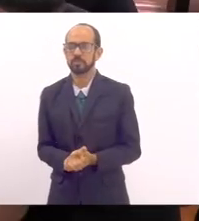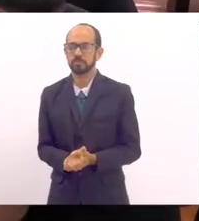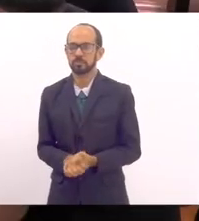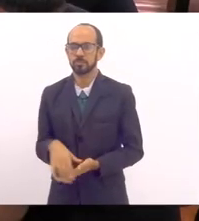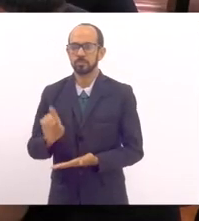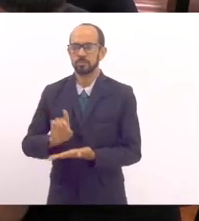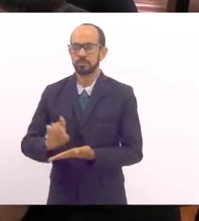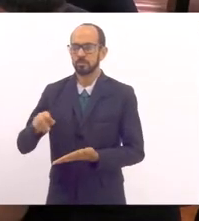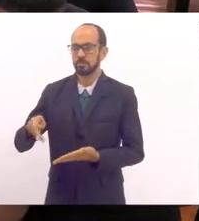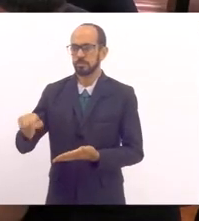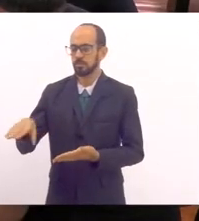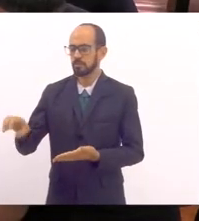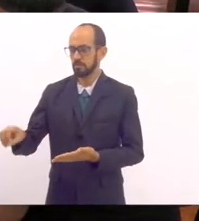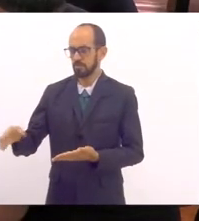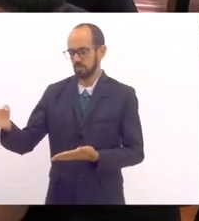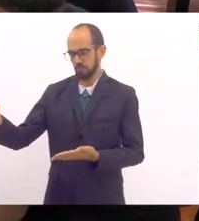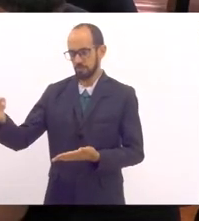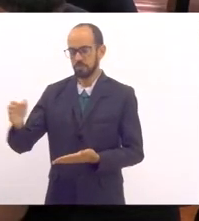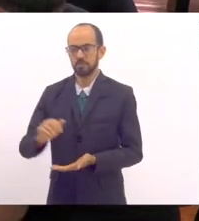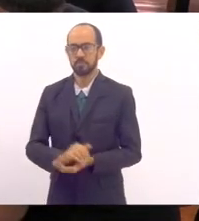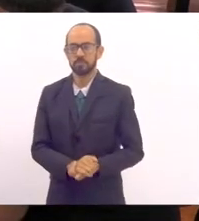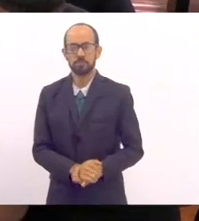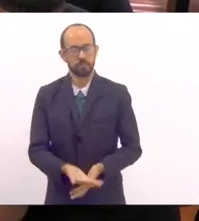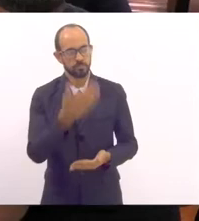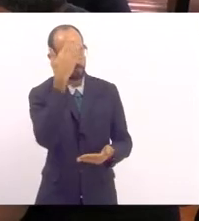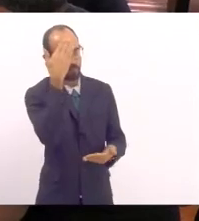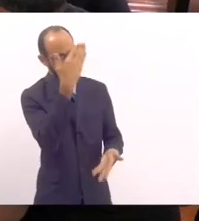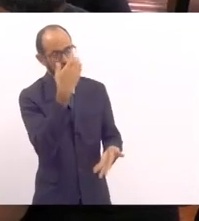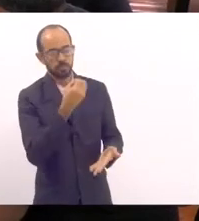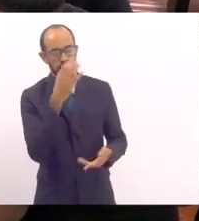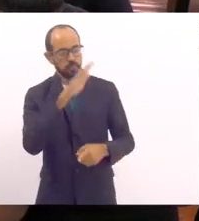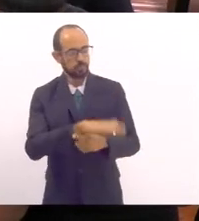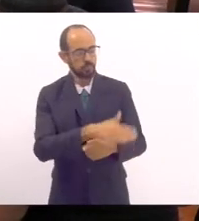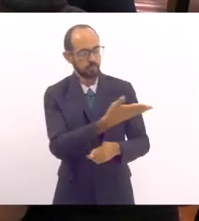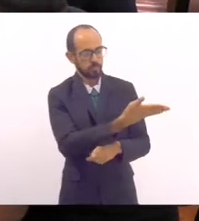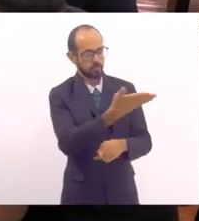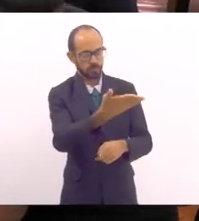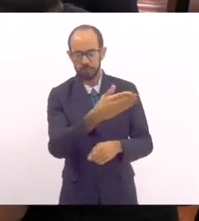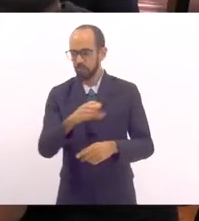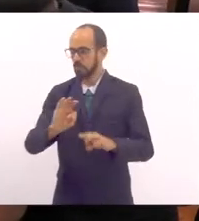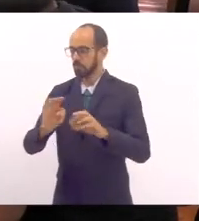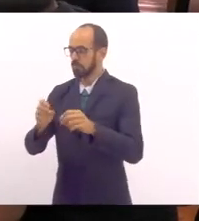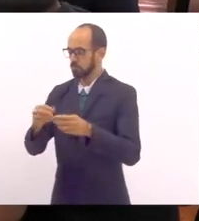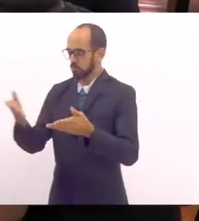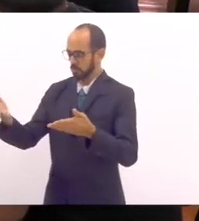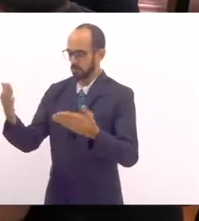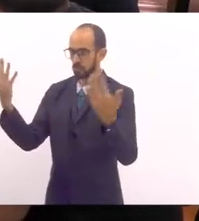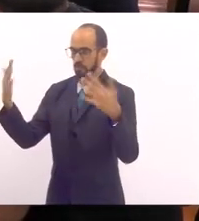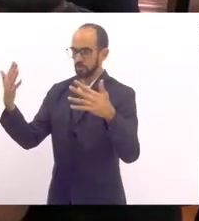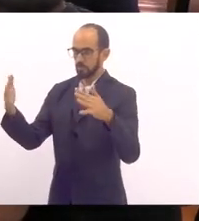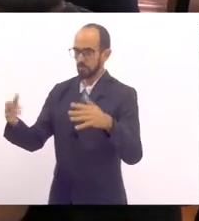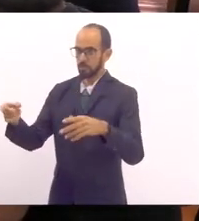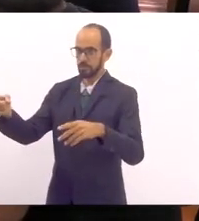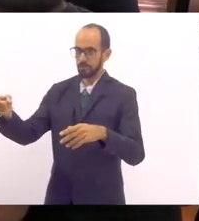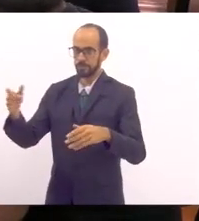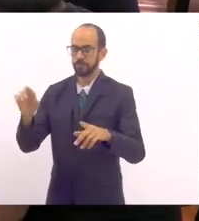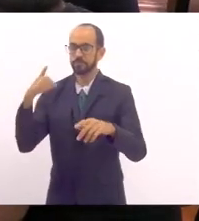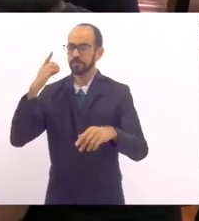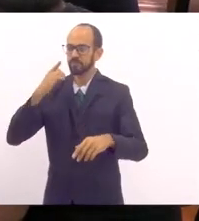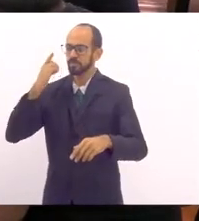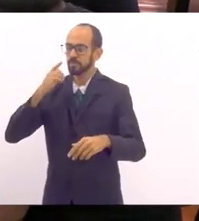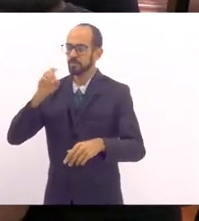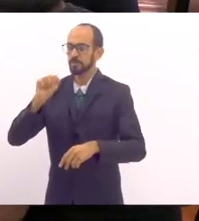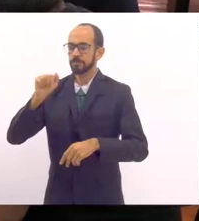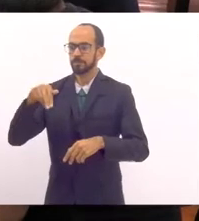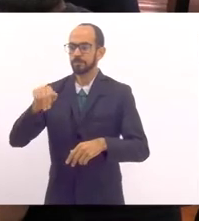Doutor Paulo, a palavra está com o senhor. Bom, obrigado, boa tarde a todos e todas, parabenizando, né, deputada Lana